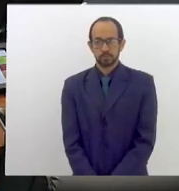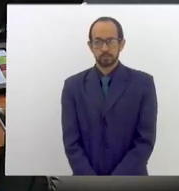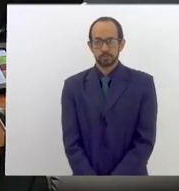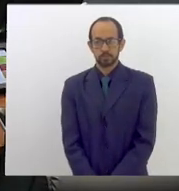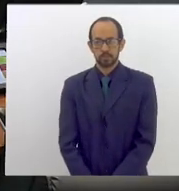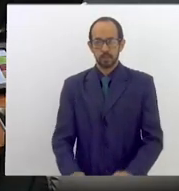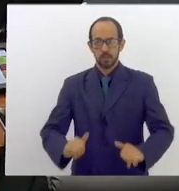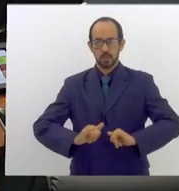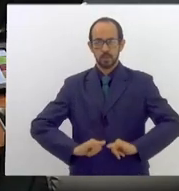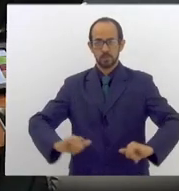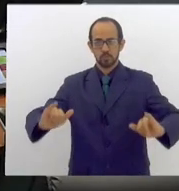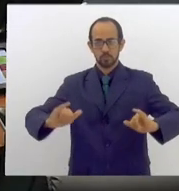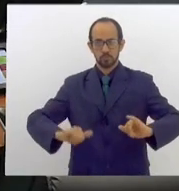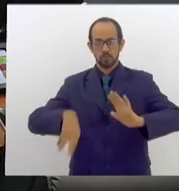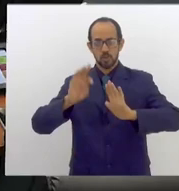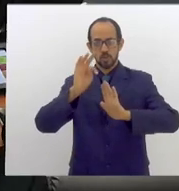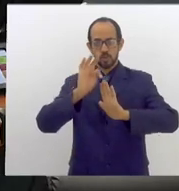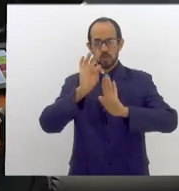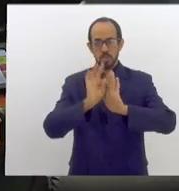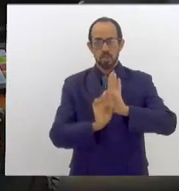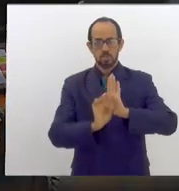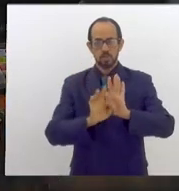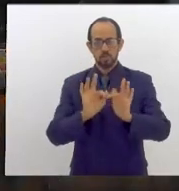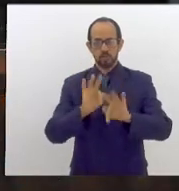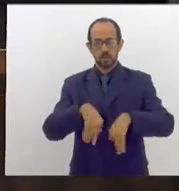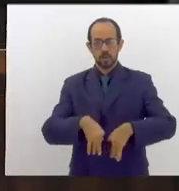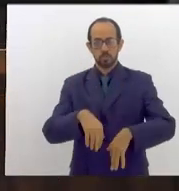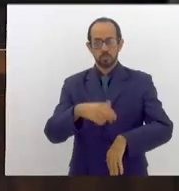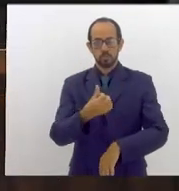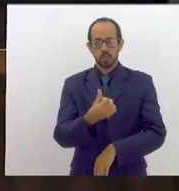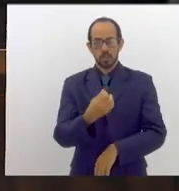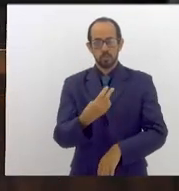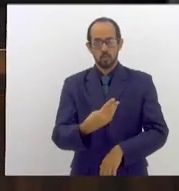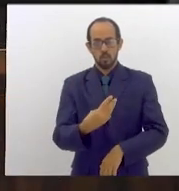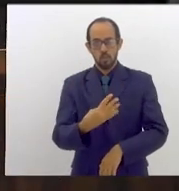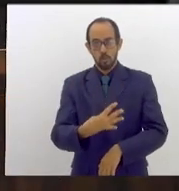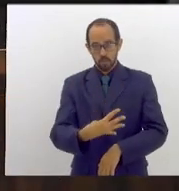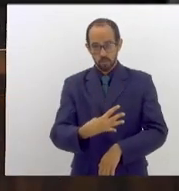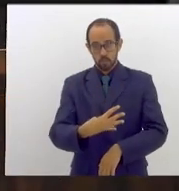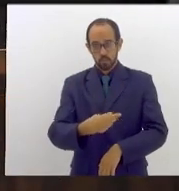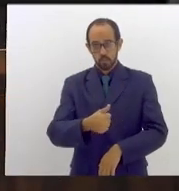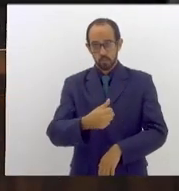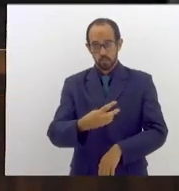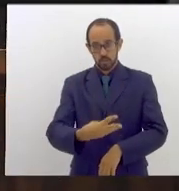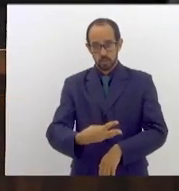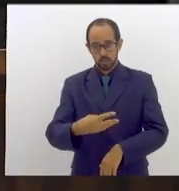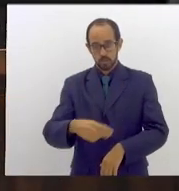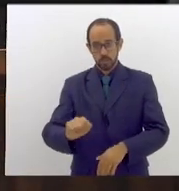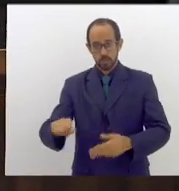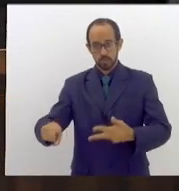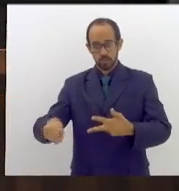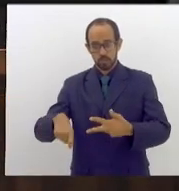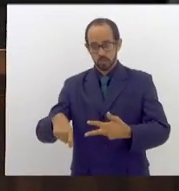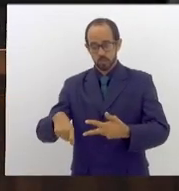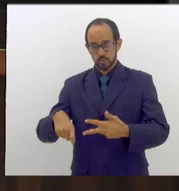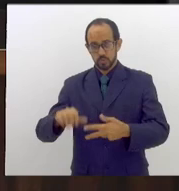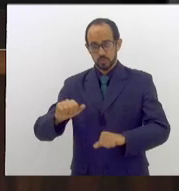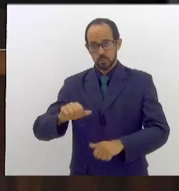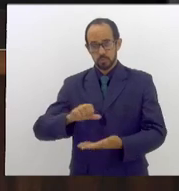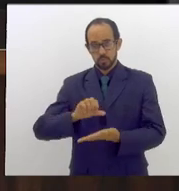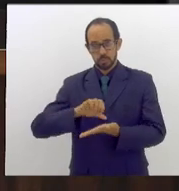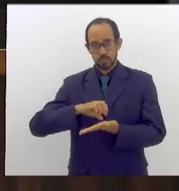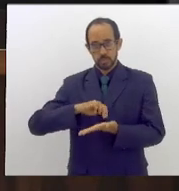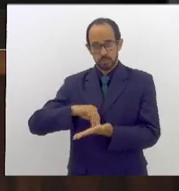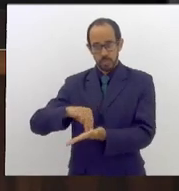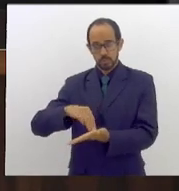anuncio redação final do projeto de lei 6413 2022 de auditoria do Poder Executivo mensagem 38 de